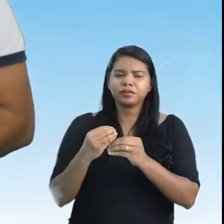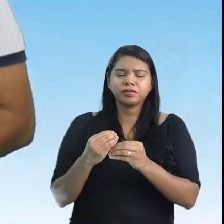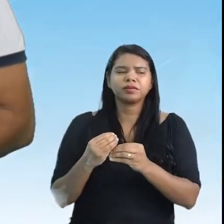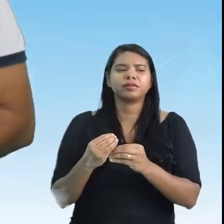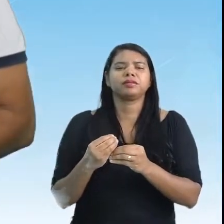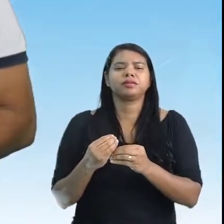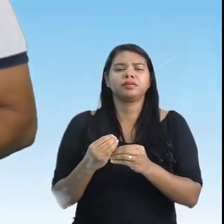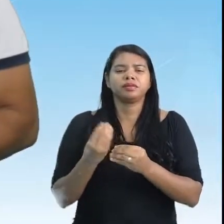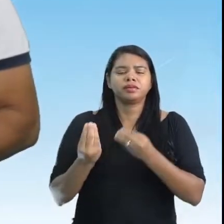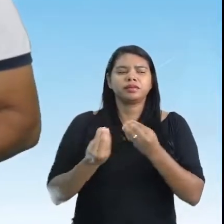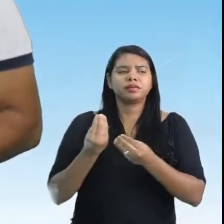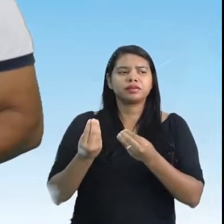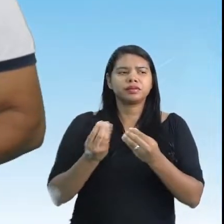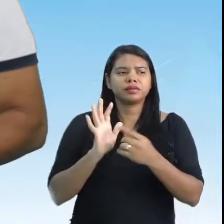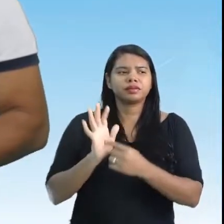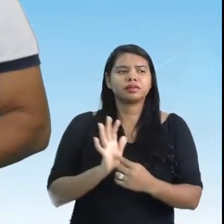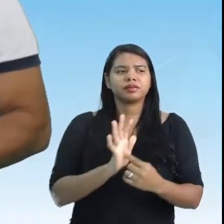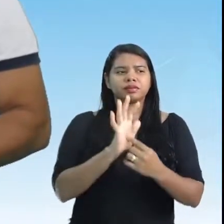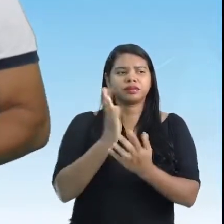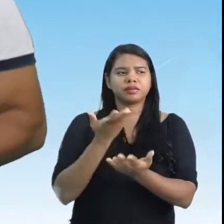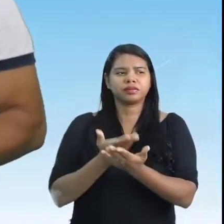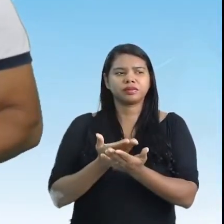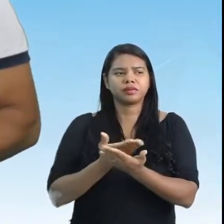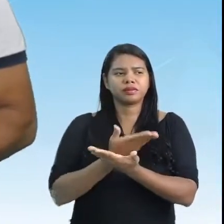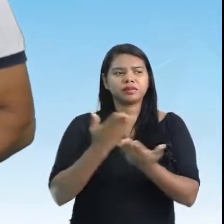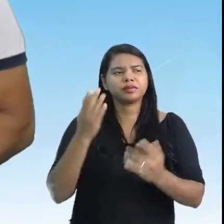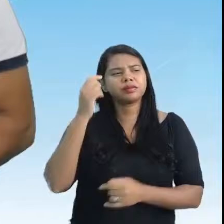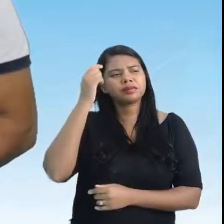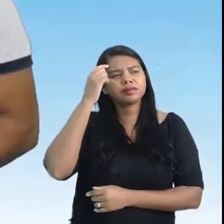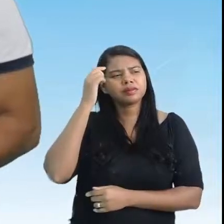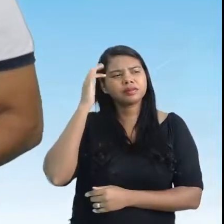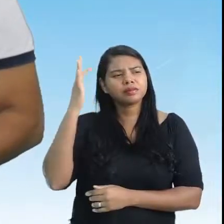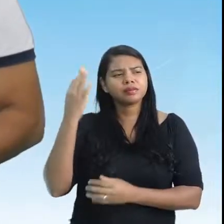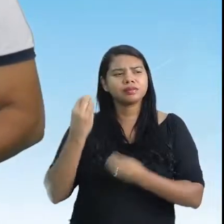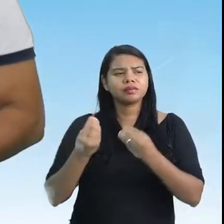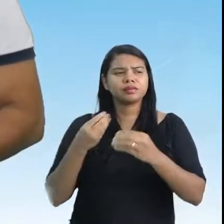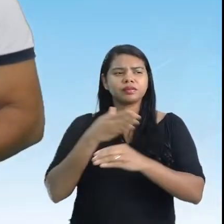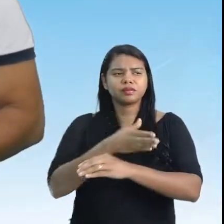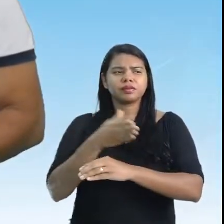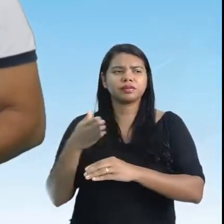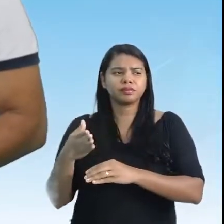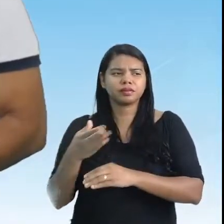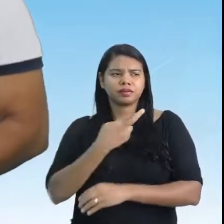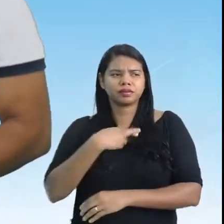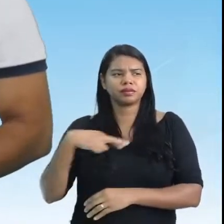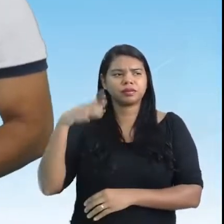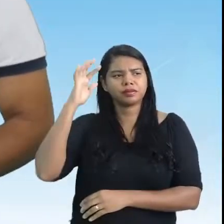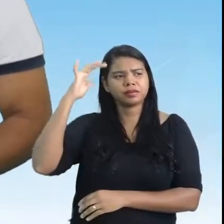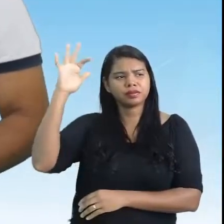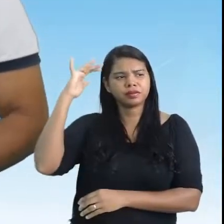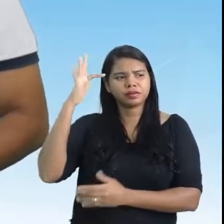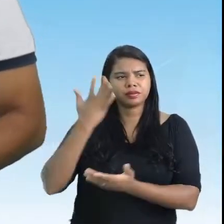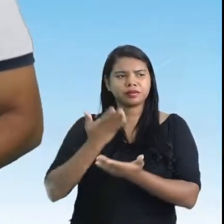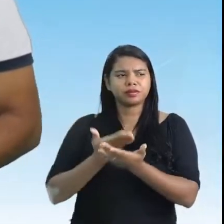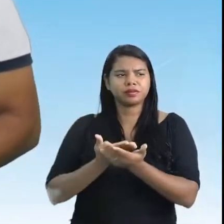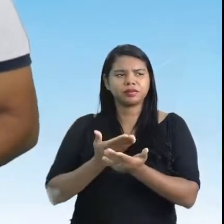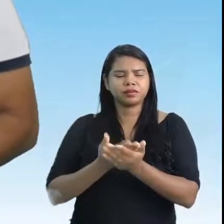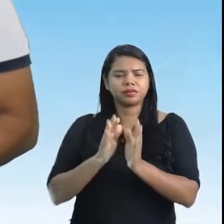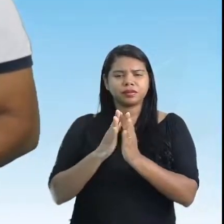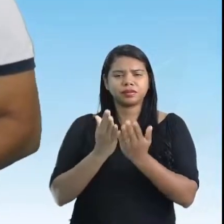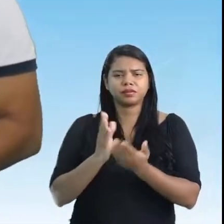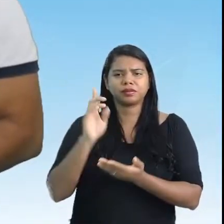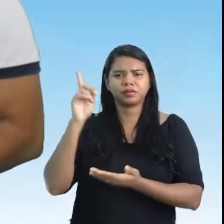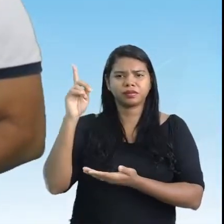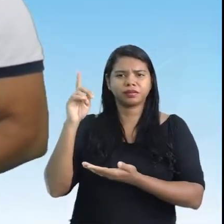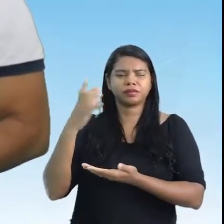quê? De ofertar essa aula a todos vocês que pensam em entrar nesse universo filosófico, teológico e da